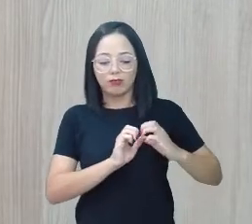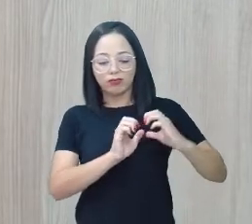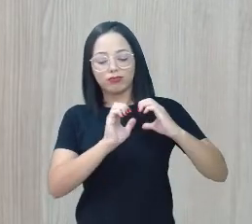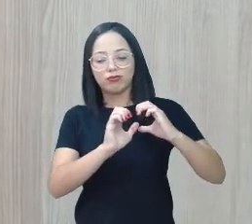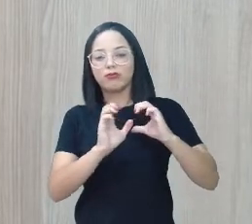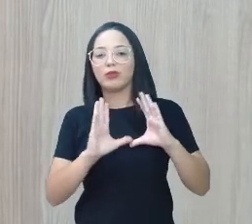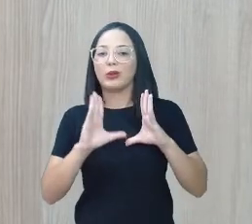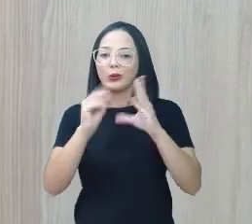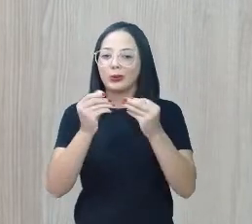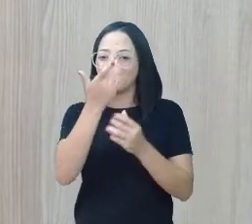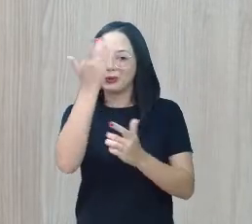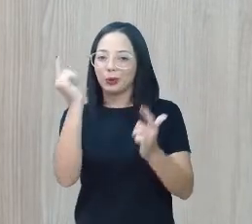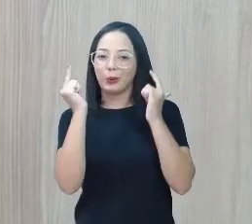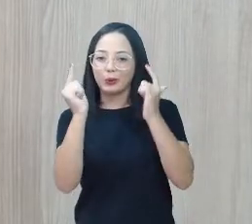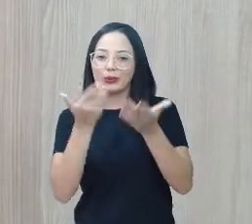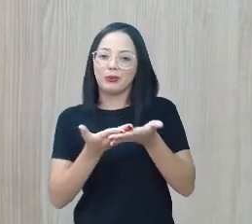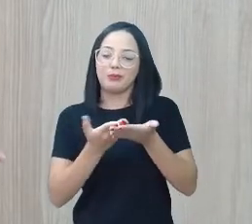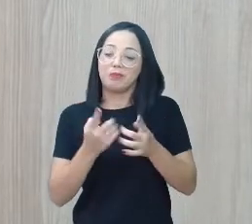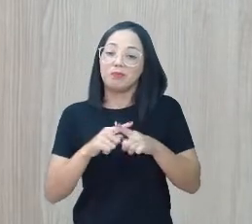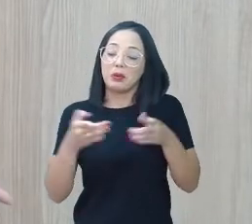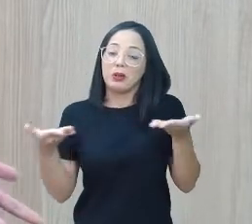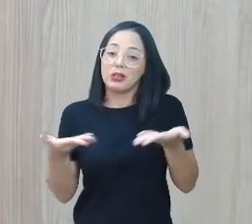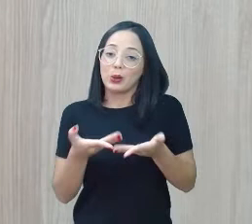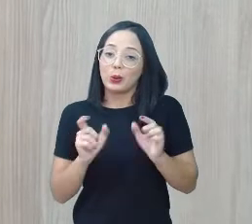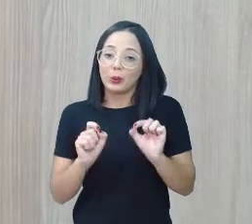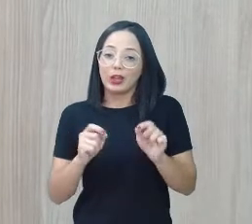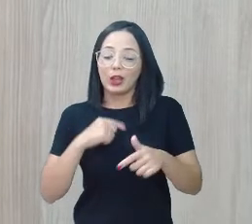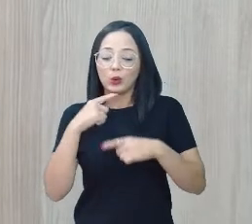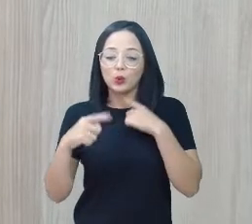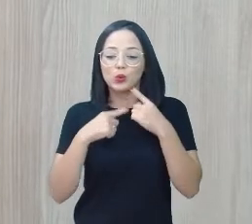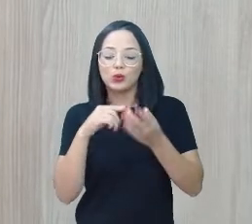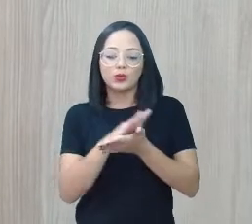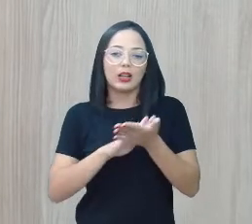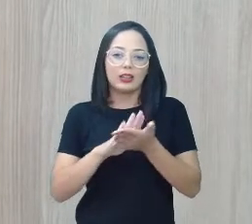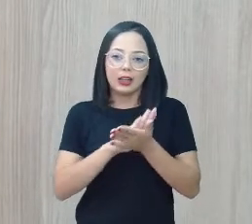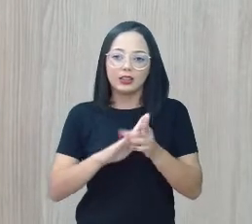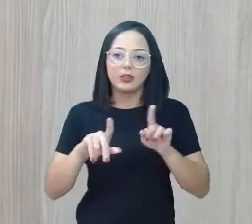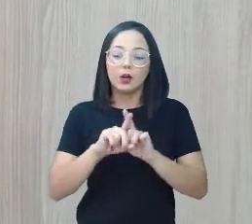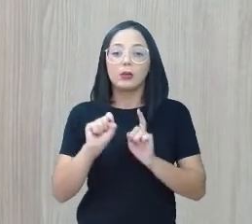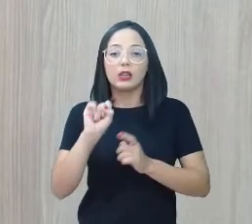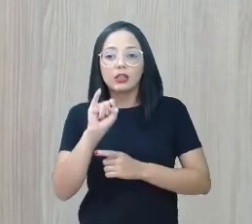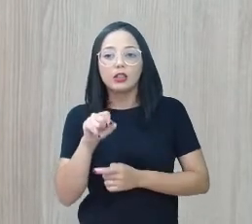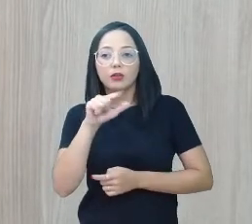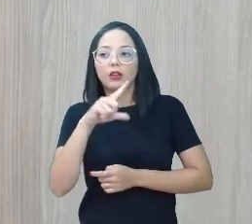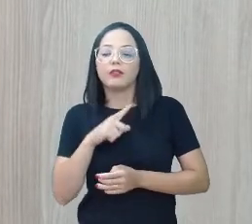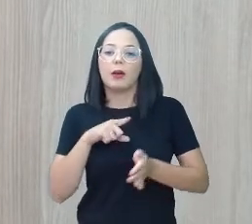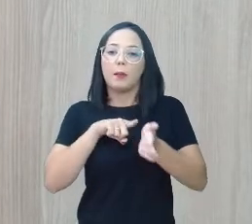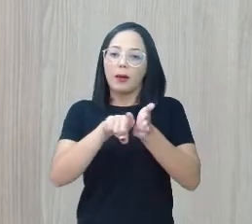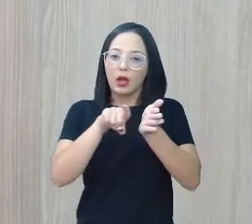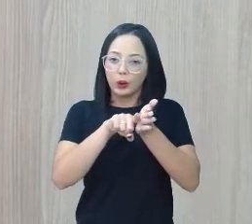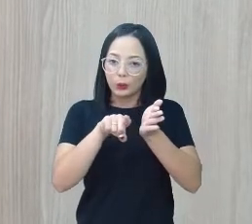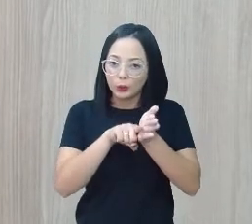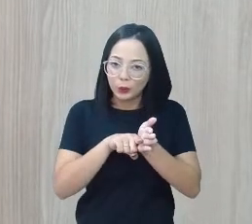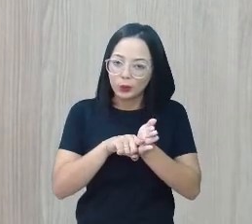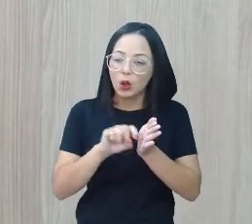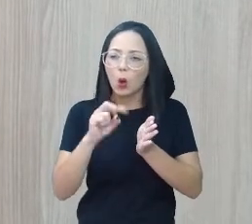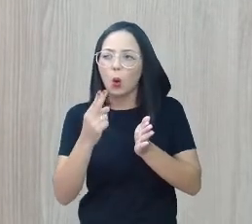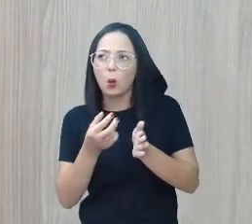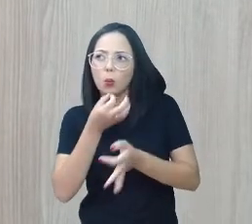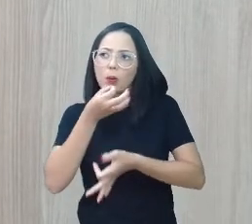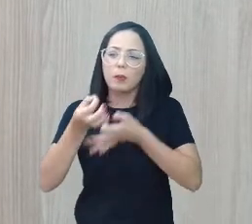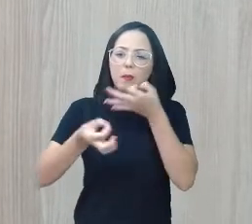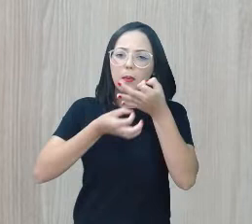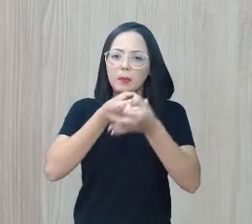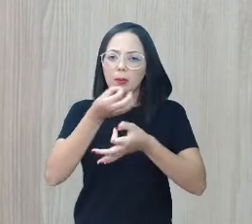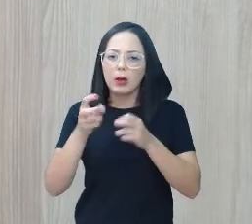Então tá todo mundo curtindo a sua aula. Mas por enquanto, nenhuma dúvida. E só para reforçar, se você tiver alguma pergunta para fazer ou tiver algum